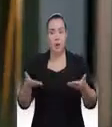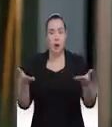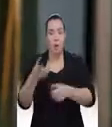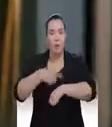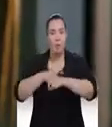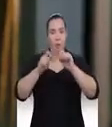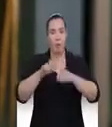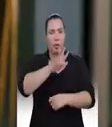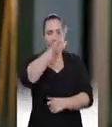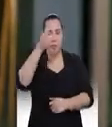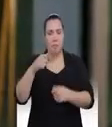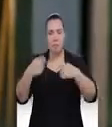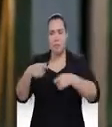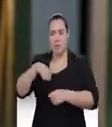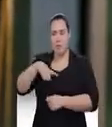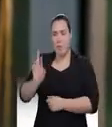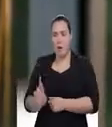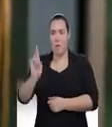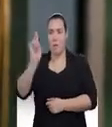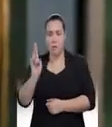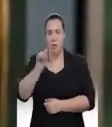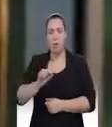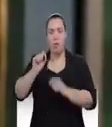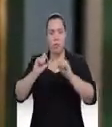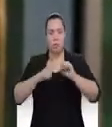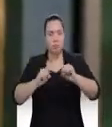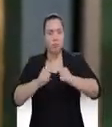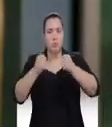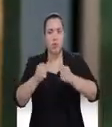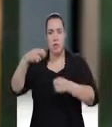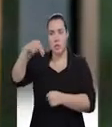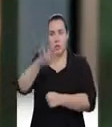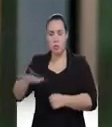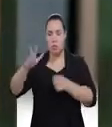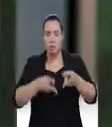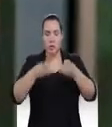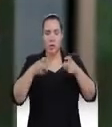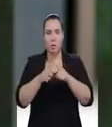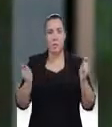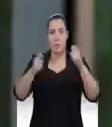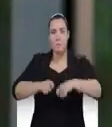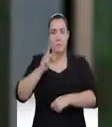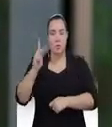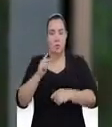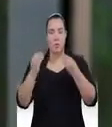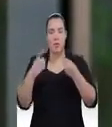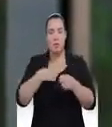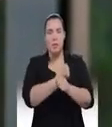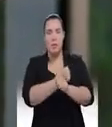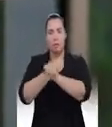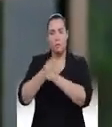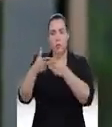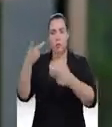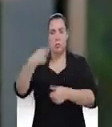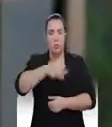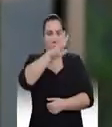Na hora de o Amazonas ter alguém com pulso firme, reconhecimento nacional e força política para defender a Zona Franca e o